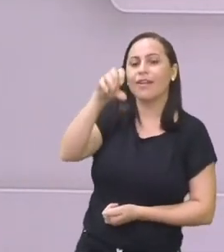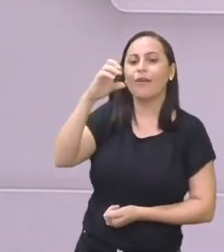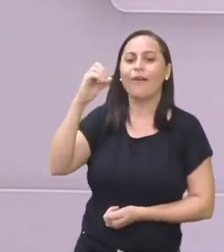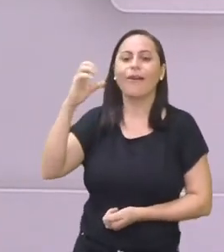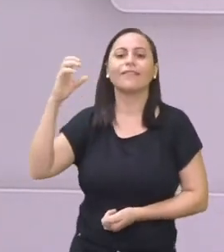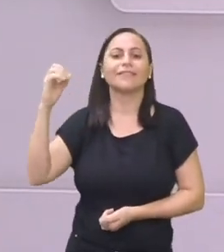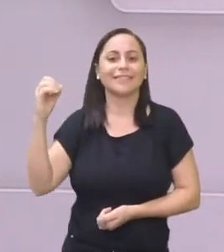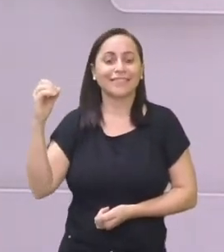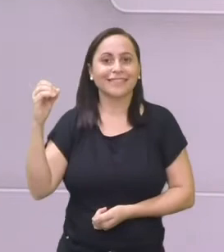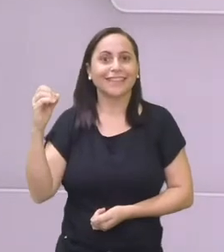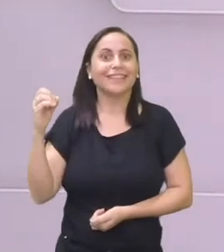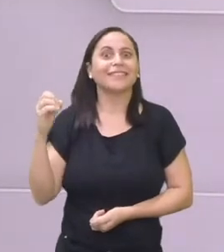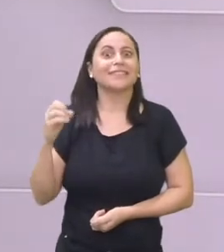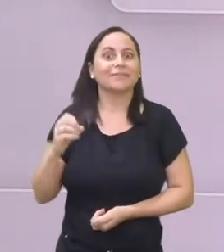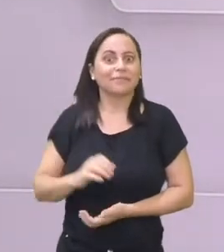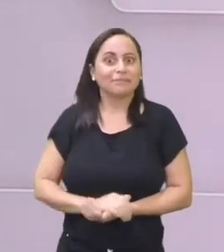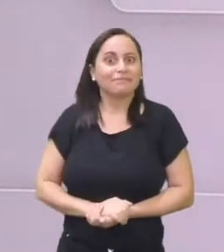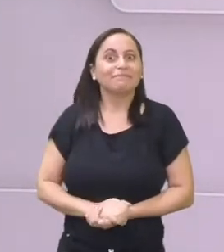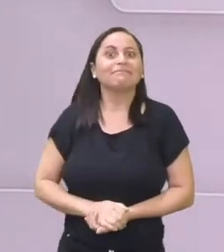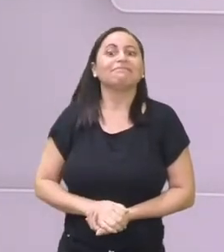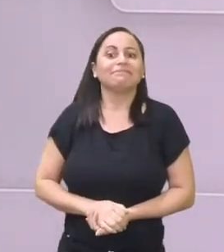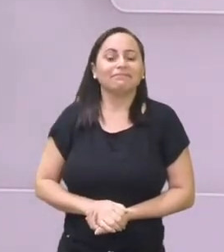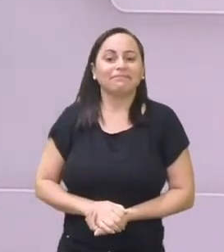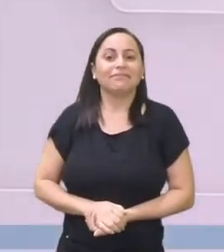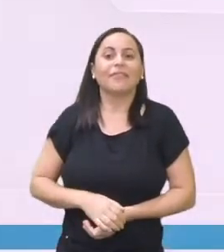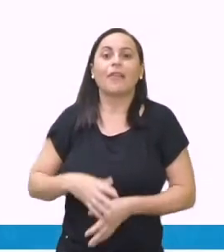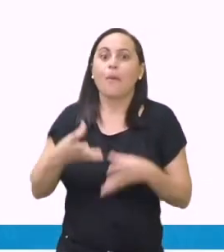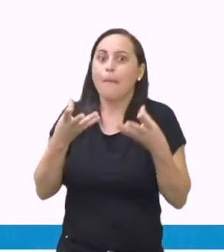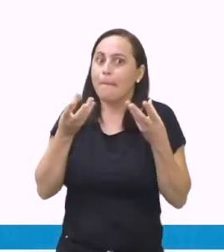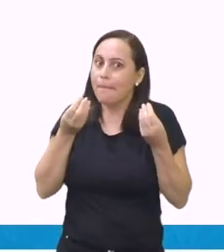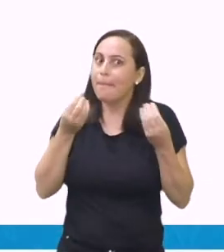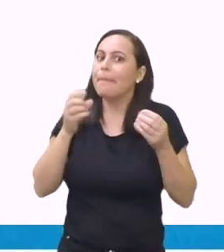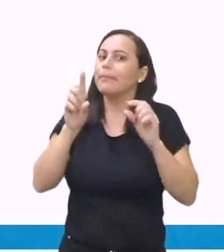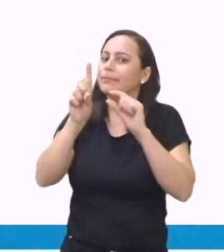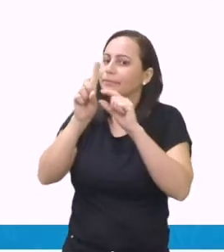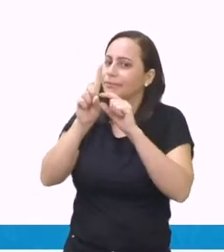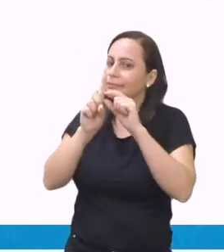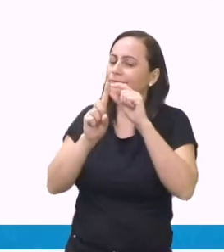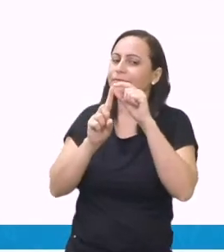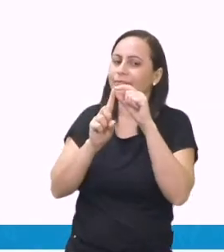900. Nossa, professora, mas é muita unidade. Realmente, ó,